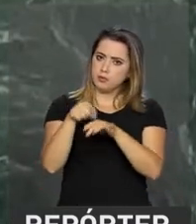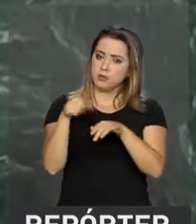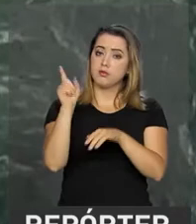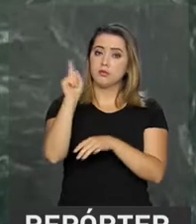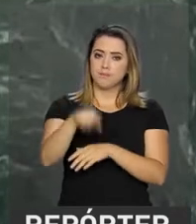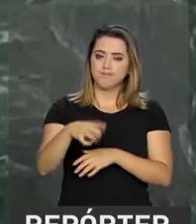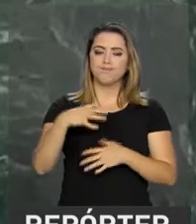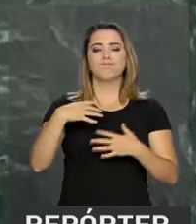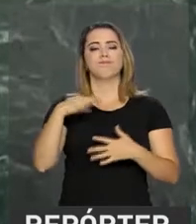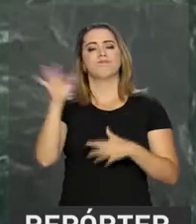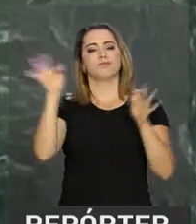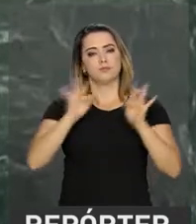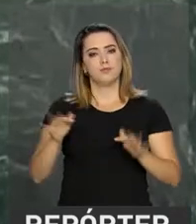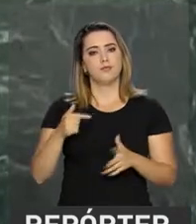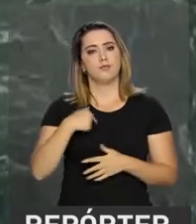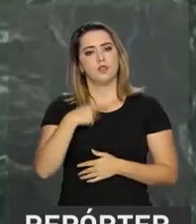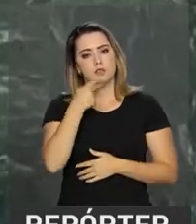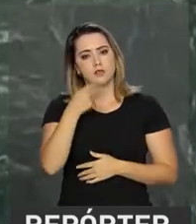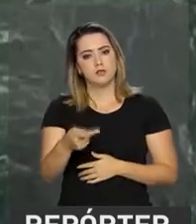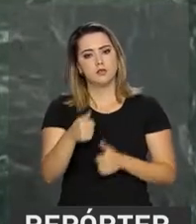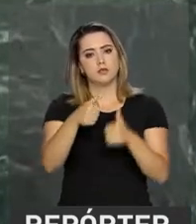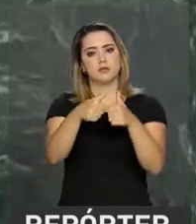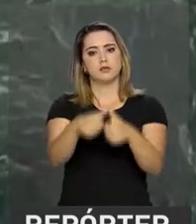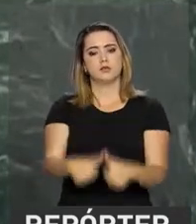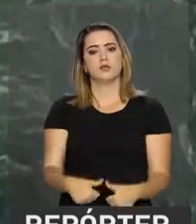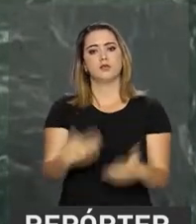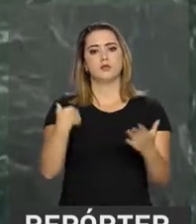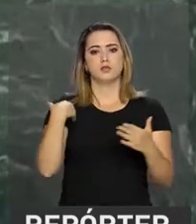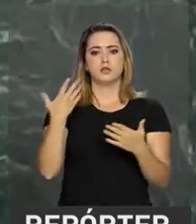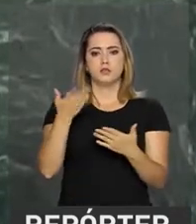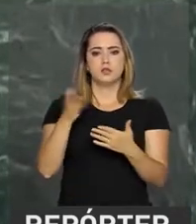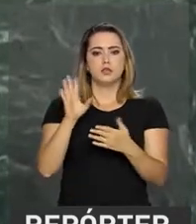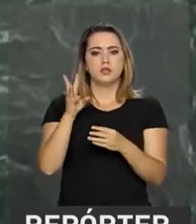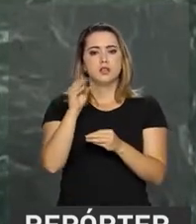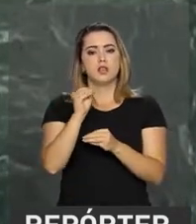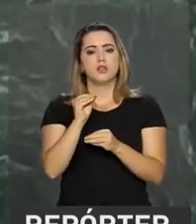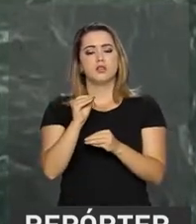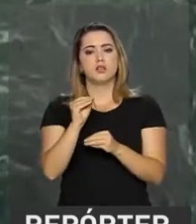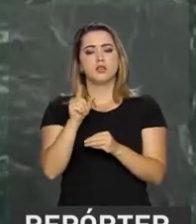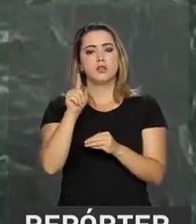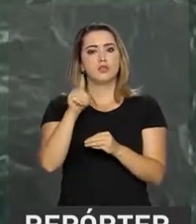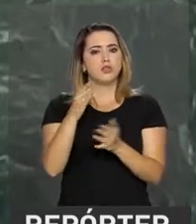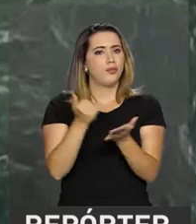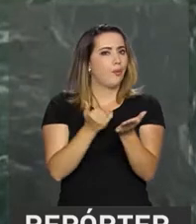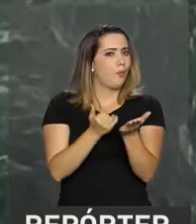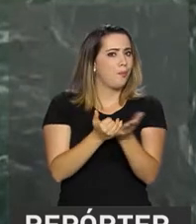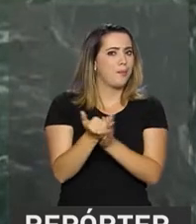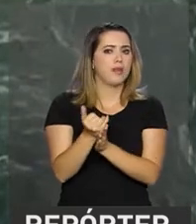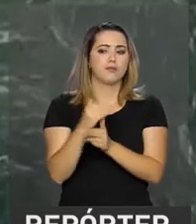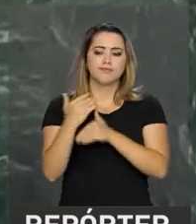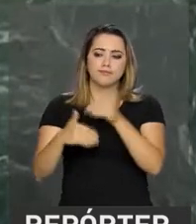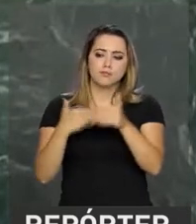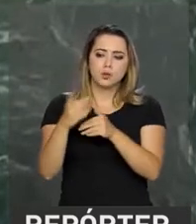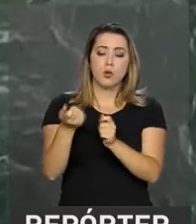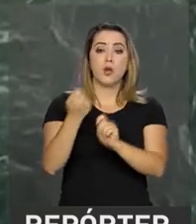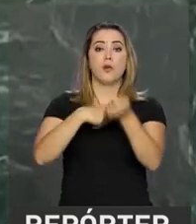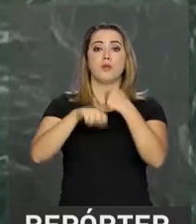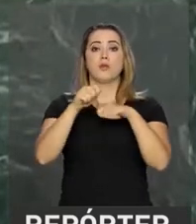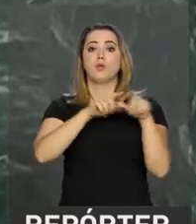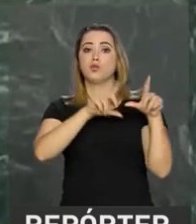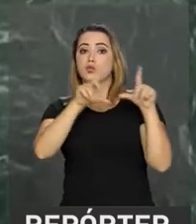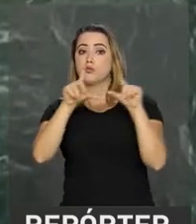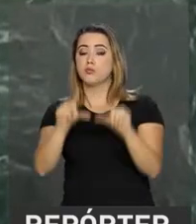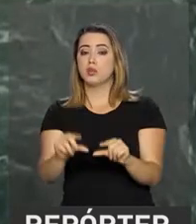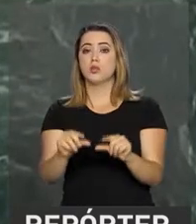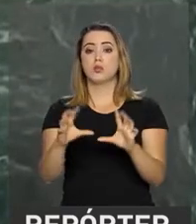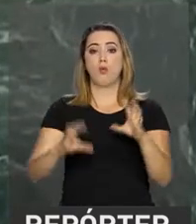com satisfação que o digo, está na vanguarda do movimento em direção a uma economia de baixo